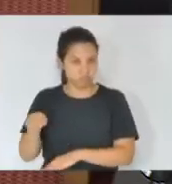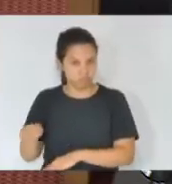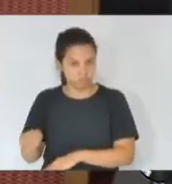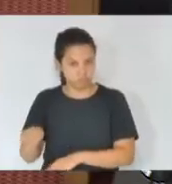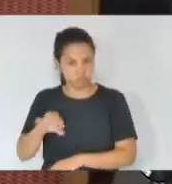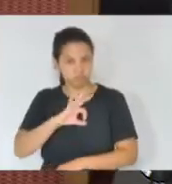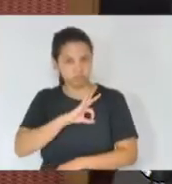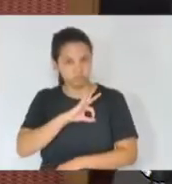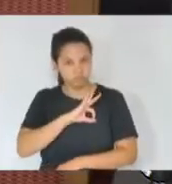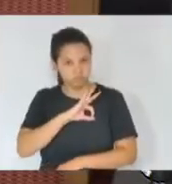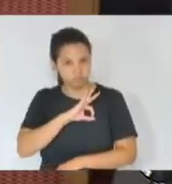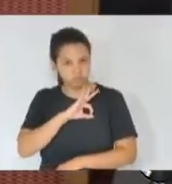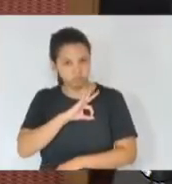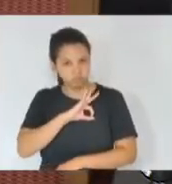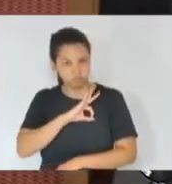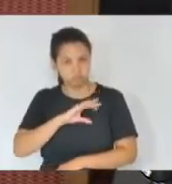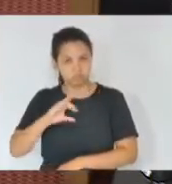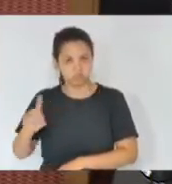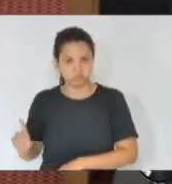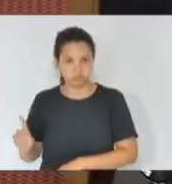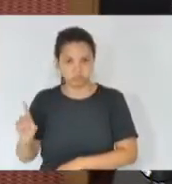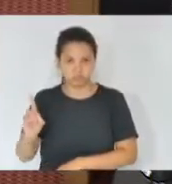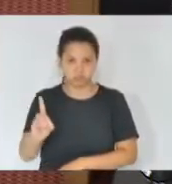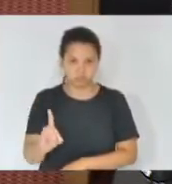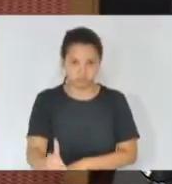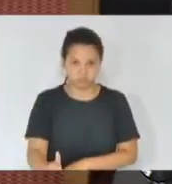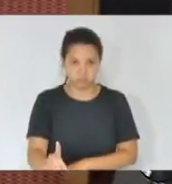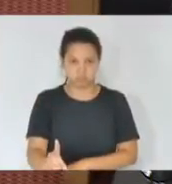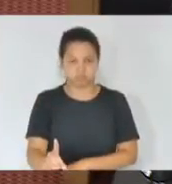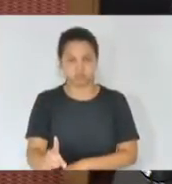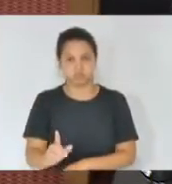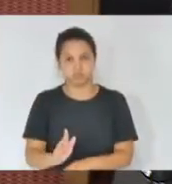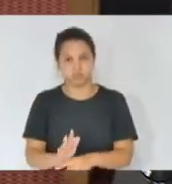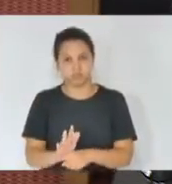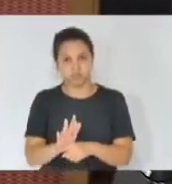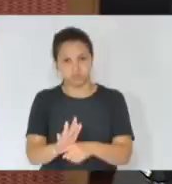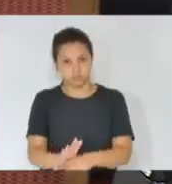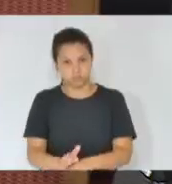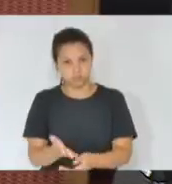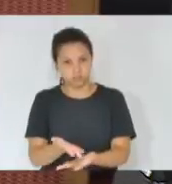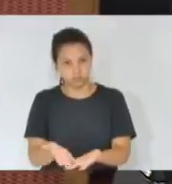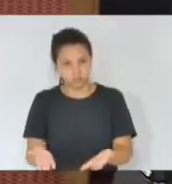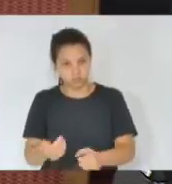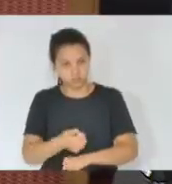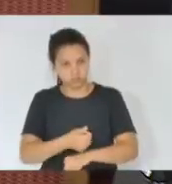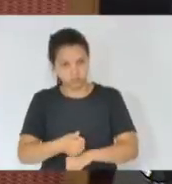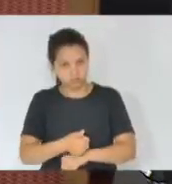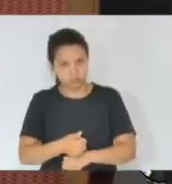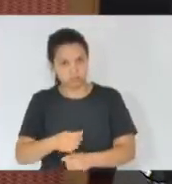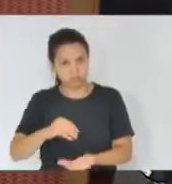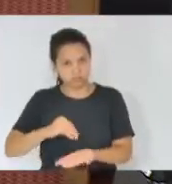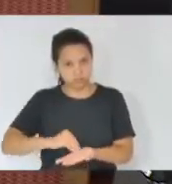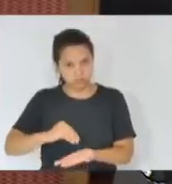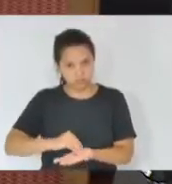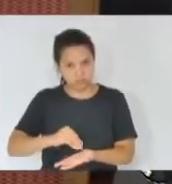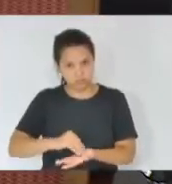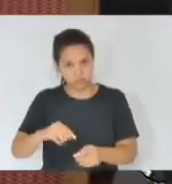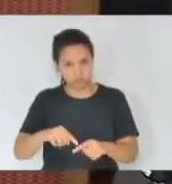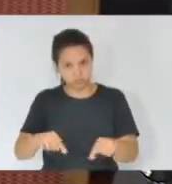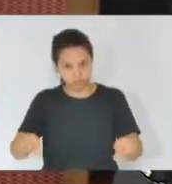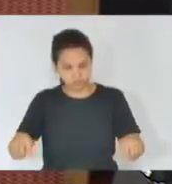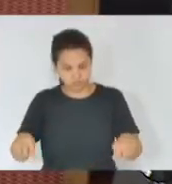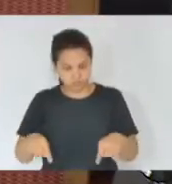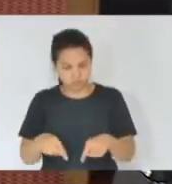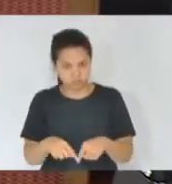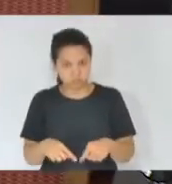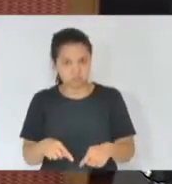incorporar as pessoas, os agentes que estão lá, por falta de espaço físico na atual